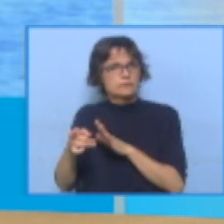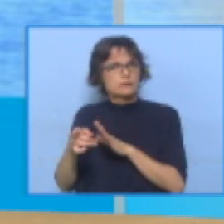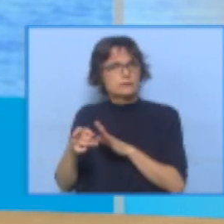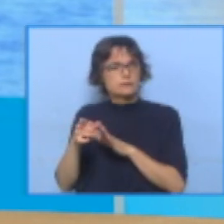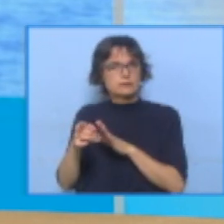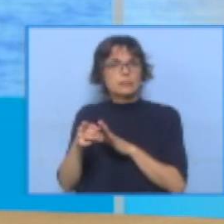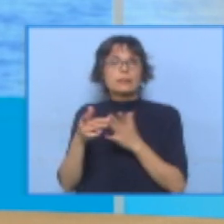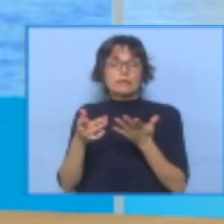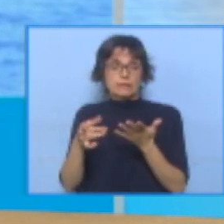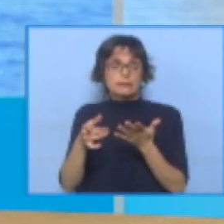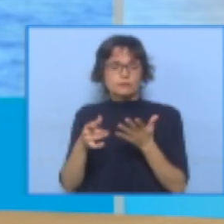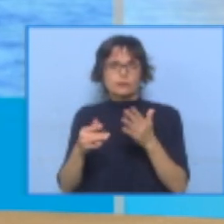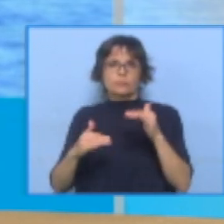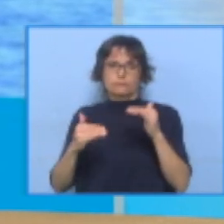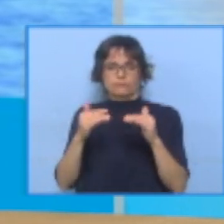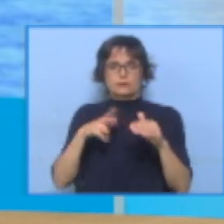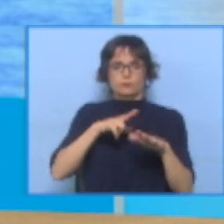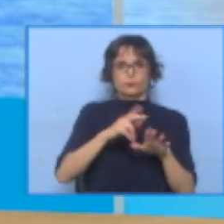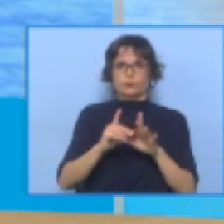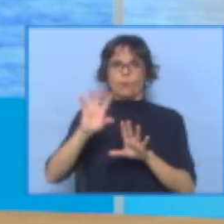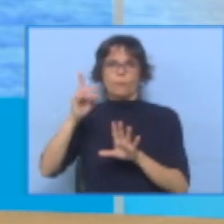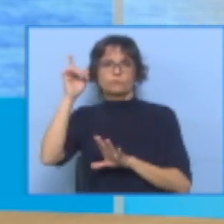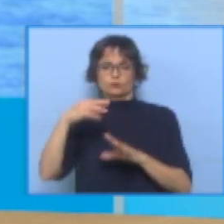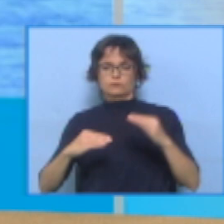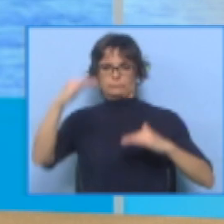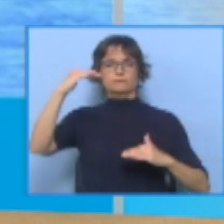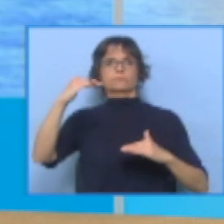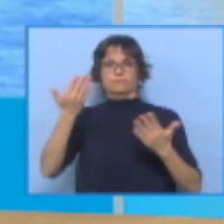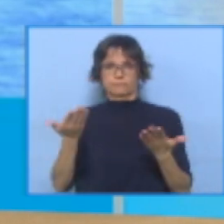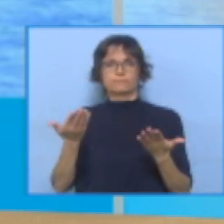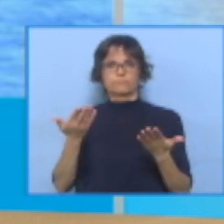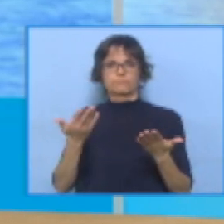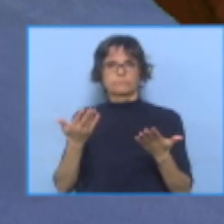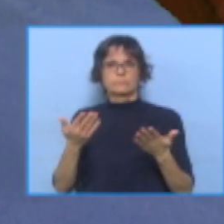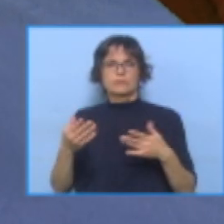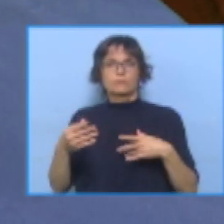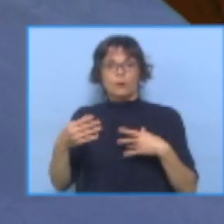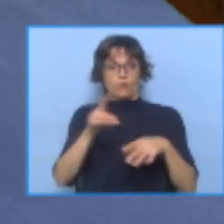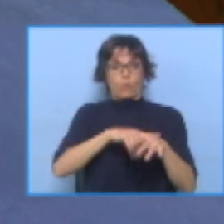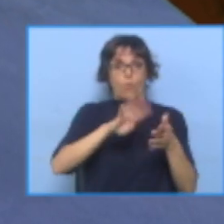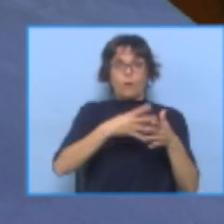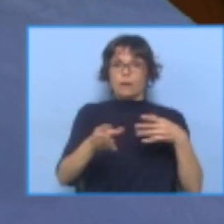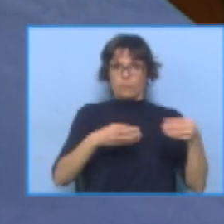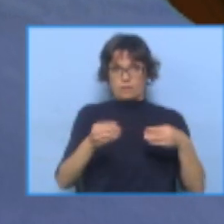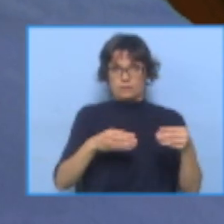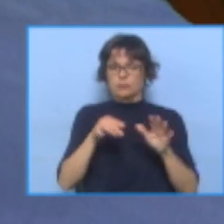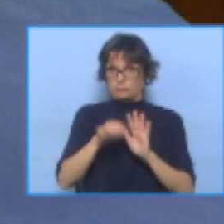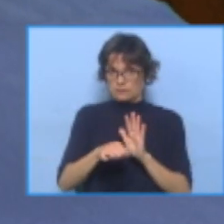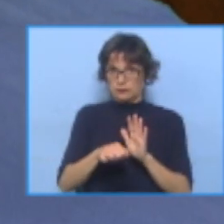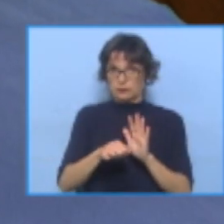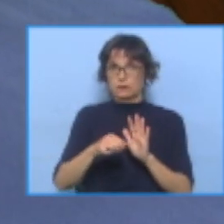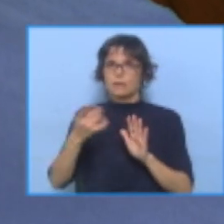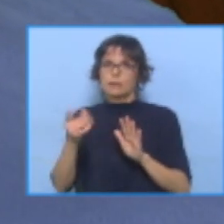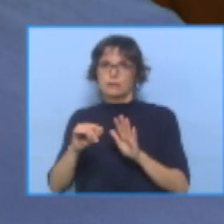funções. Portanto, há aqui uma disparidade muito grande entre uma flexibilidade de horário e uma